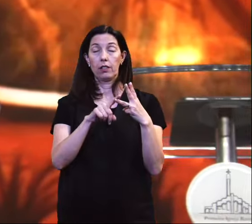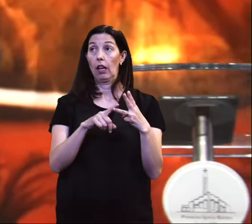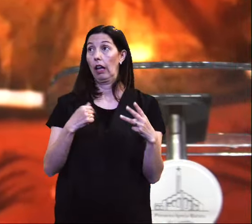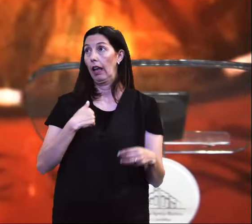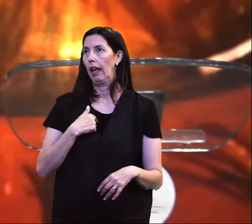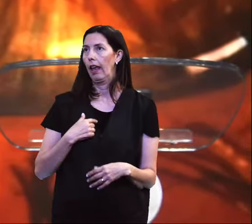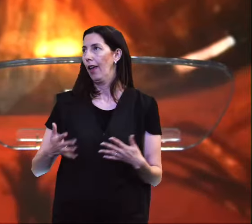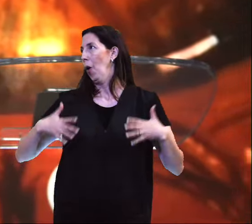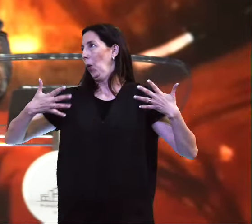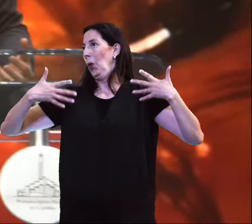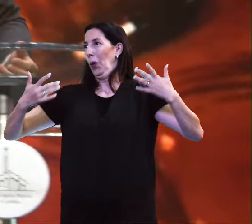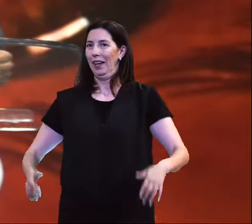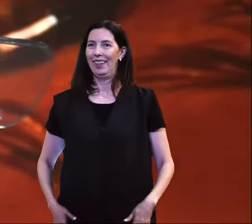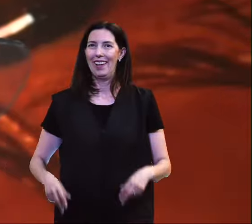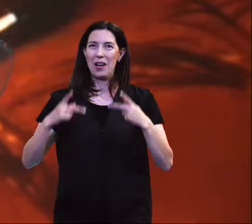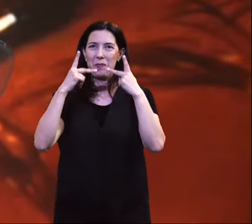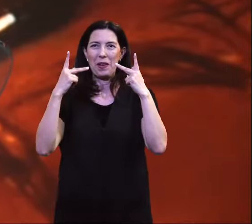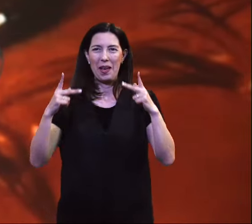eu me empolgo, né?